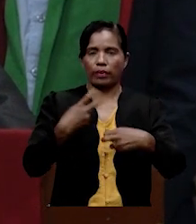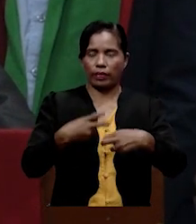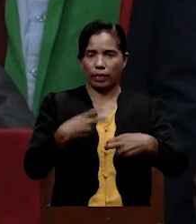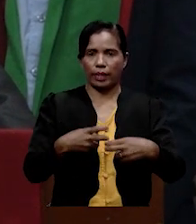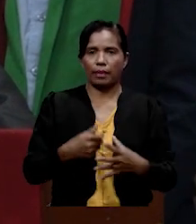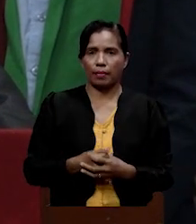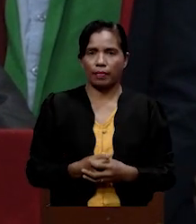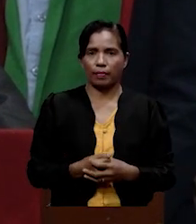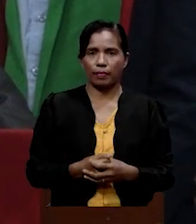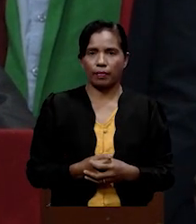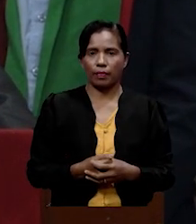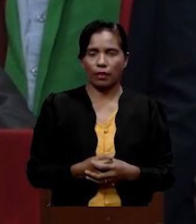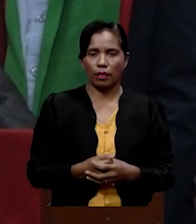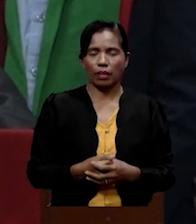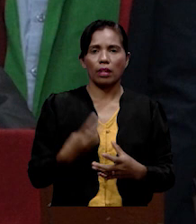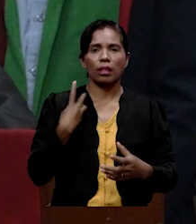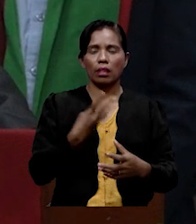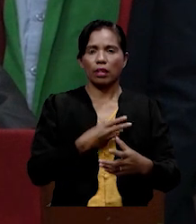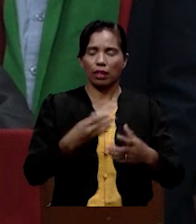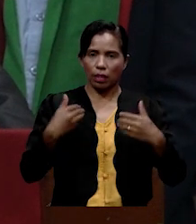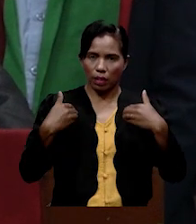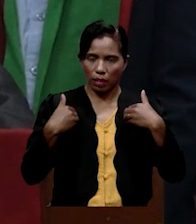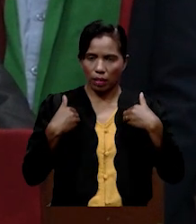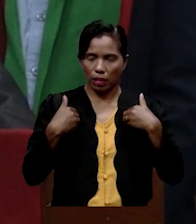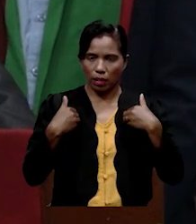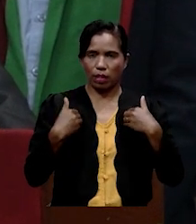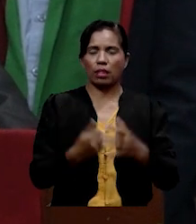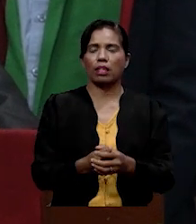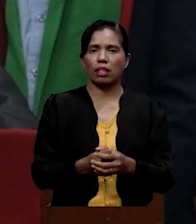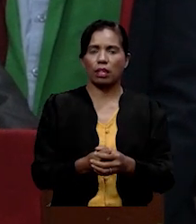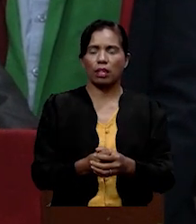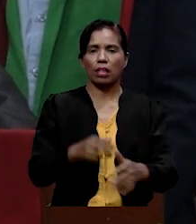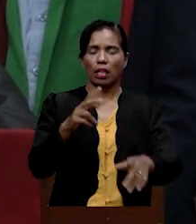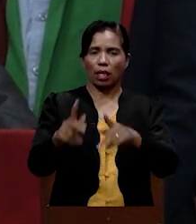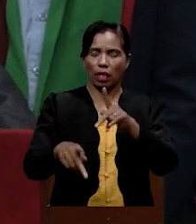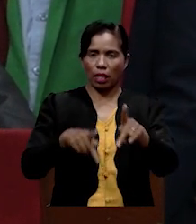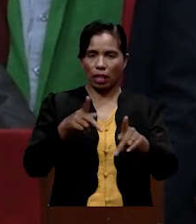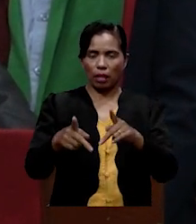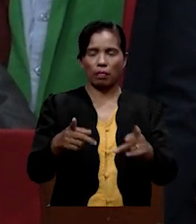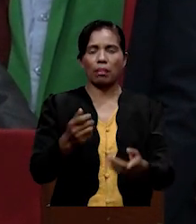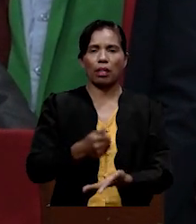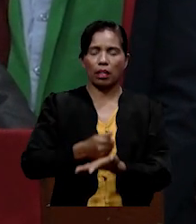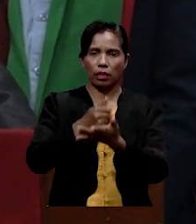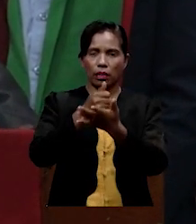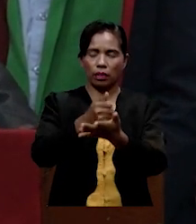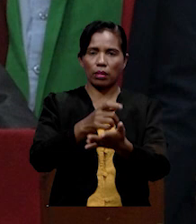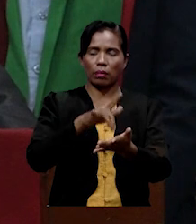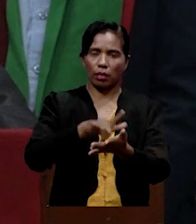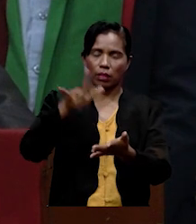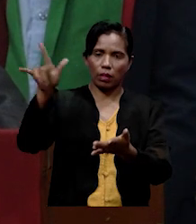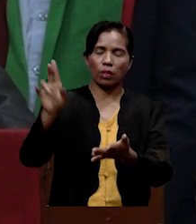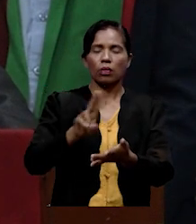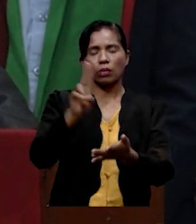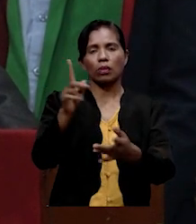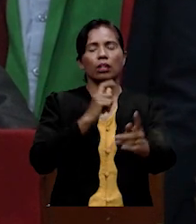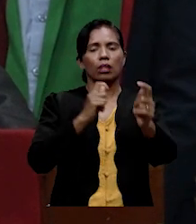ita ia alternativa na fatin para bele facilita, ita nia população sira, nebe maka halo movimento, usa meios